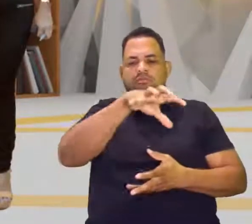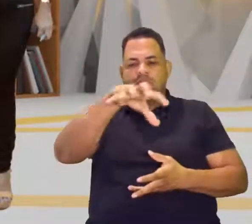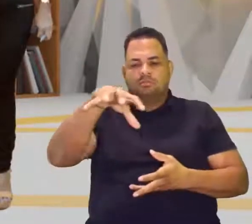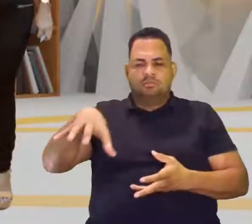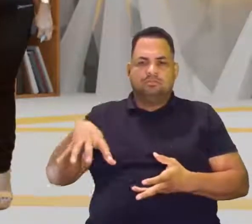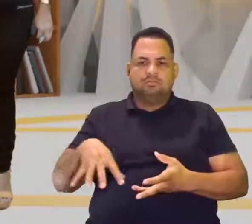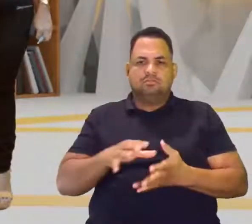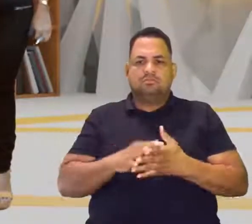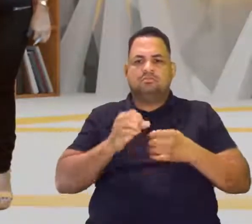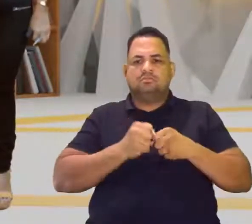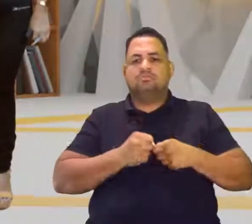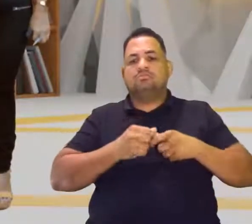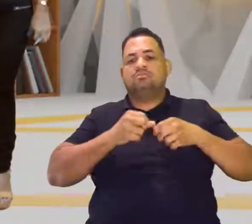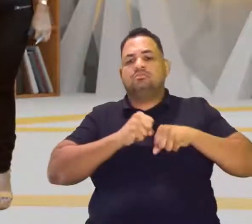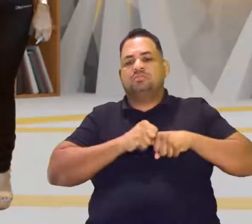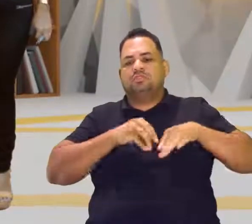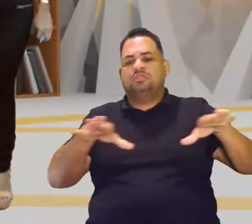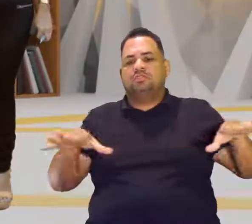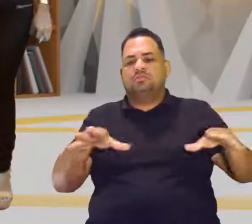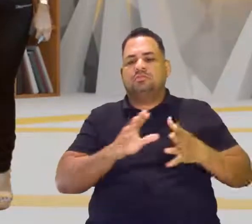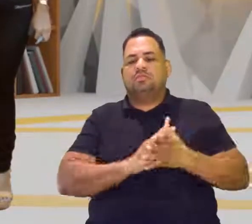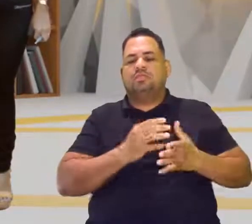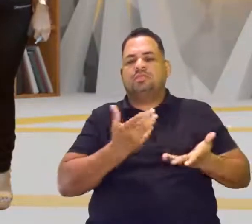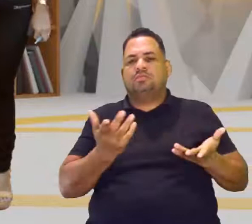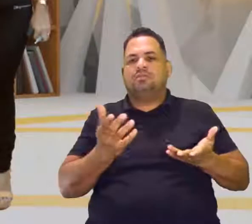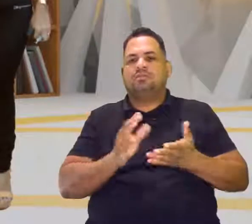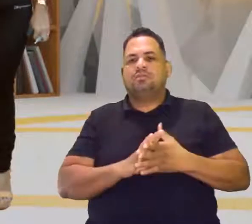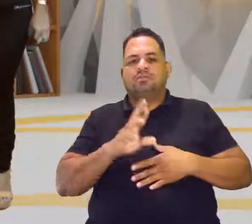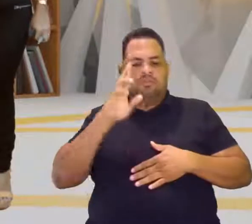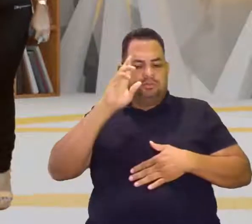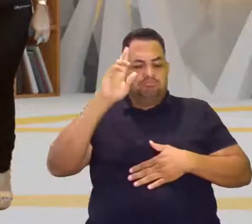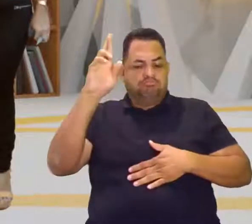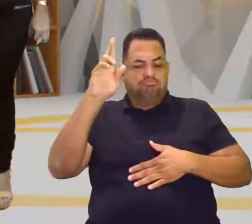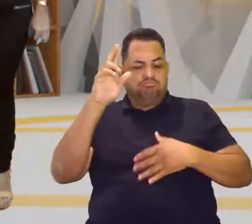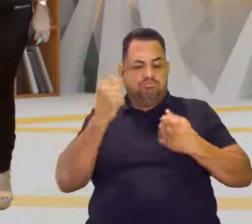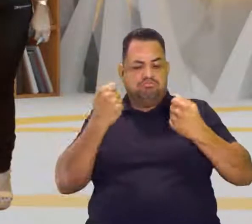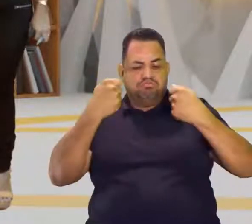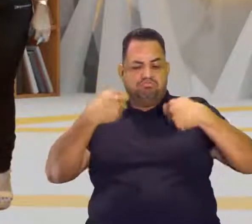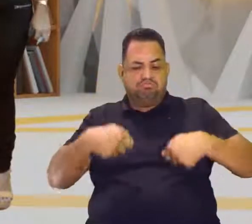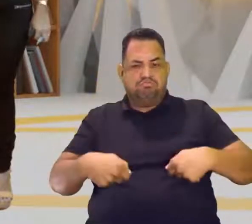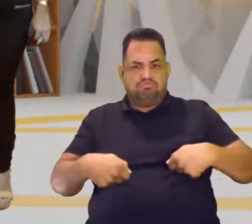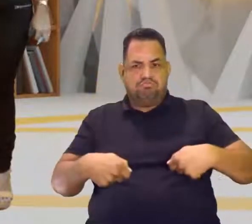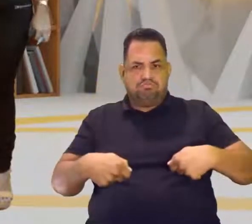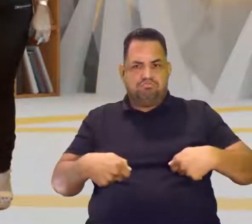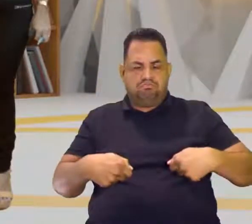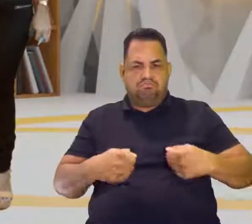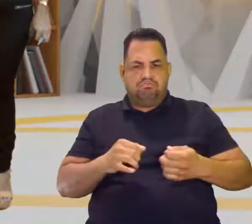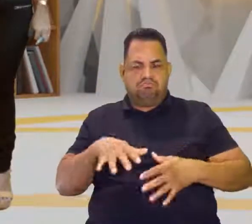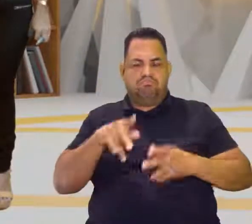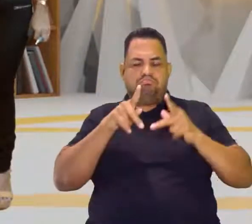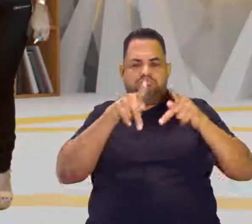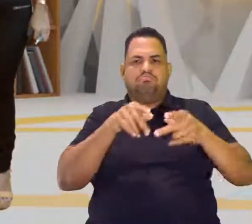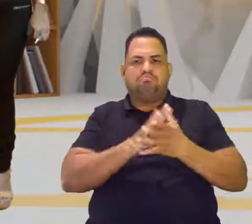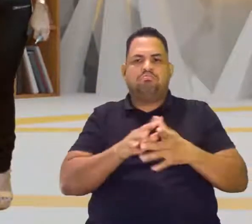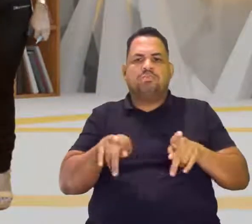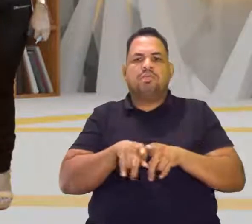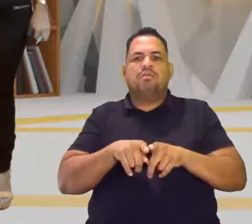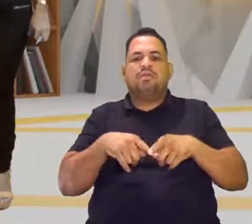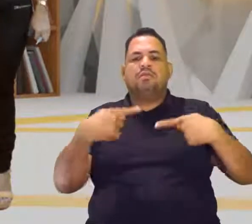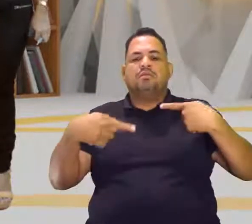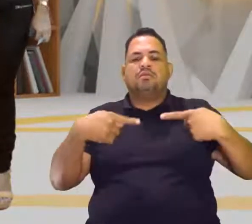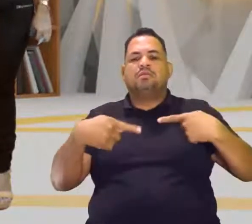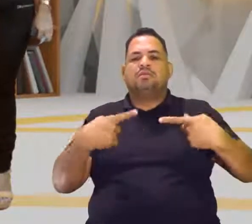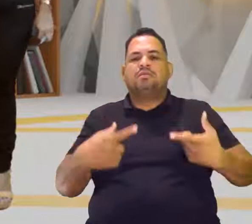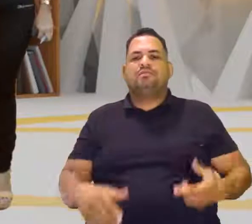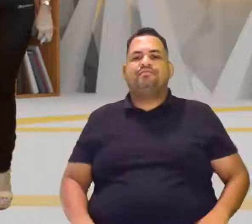e expandir seus mercados e dominar esse povo não só economicamente mas também politicamente